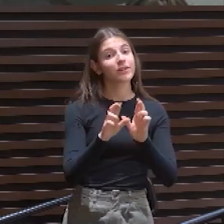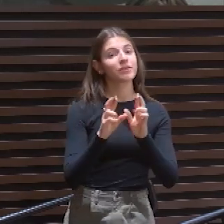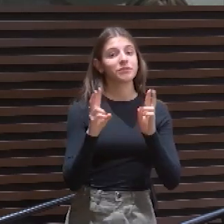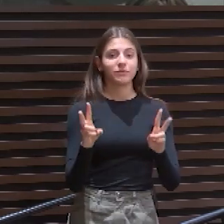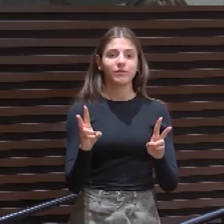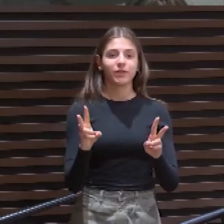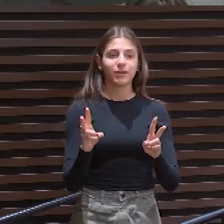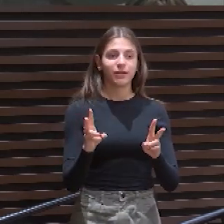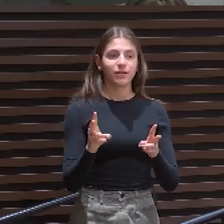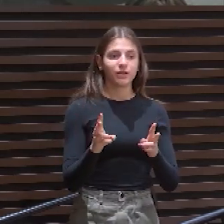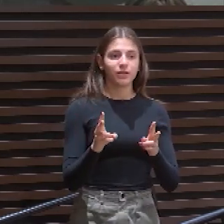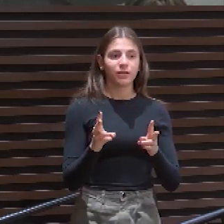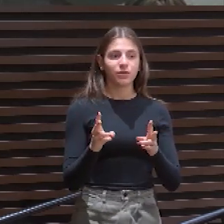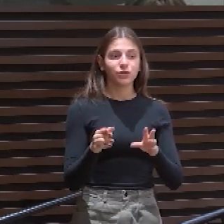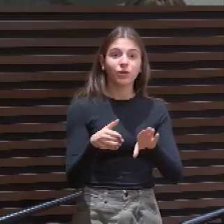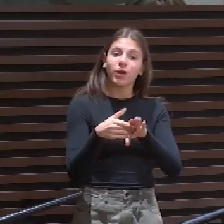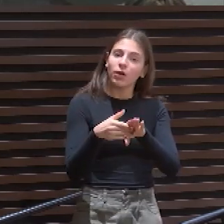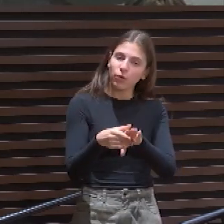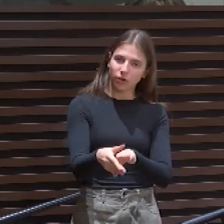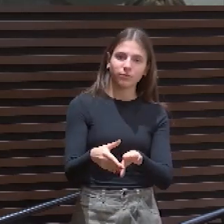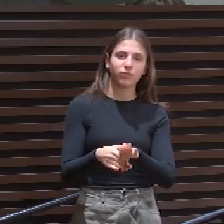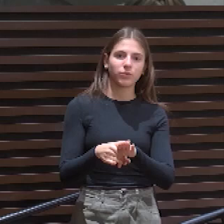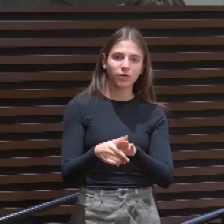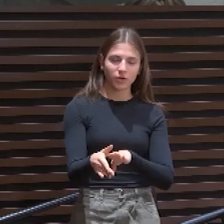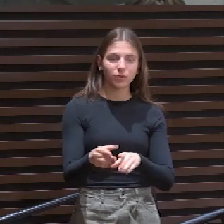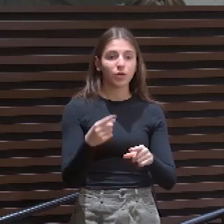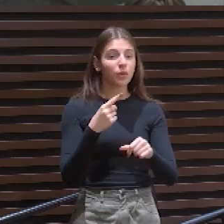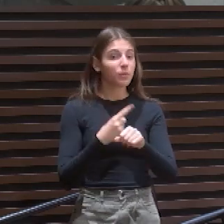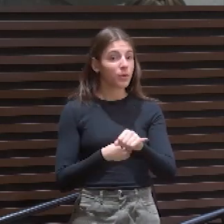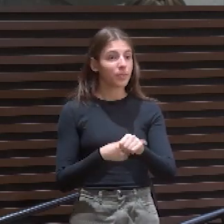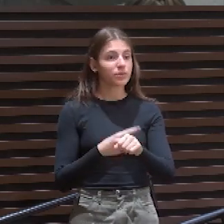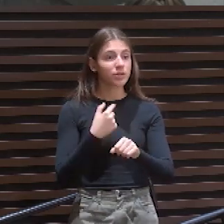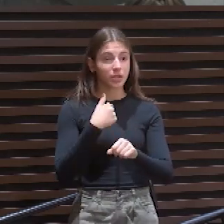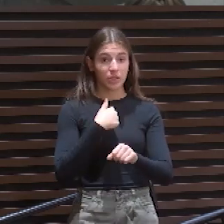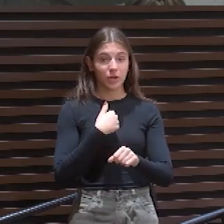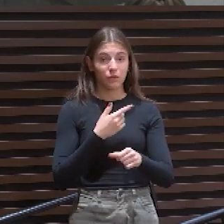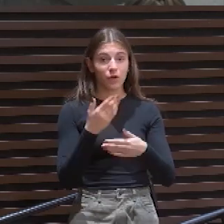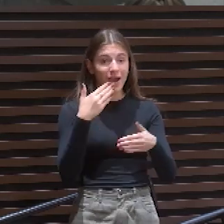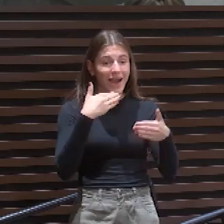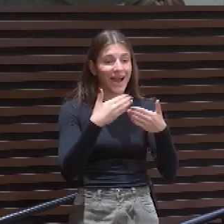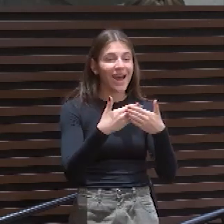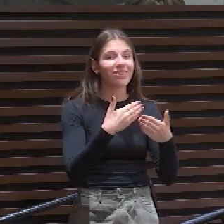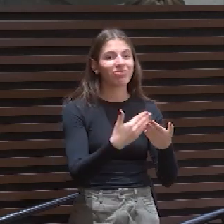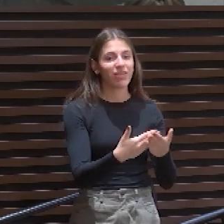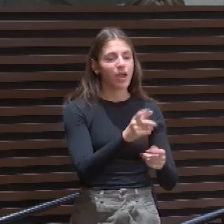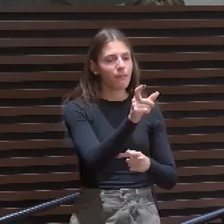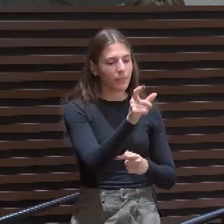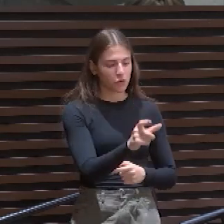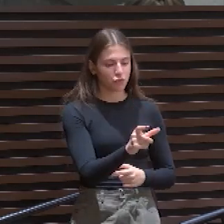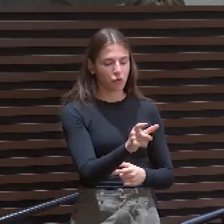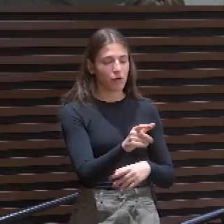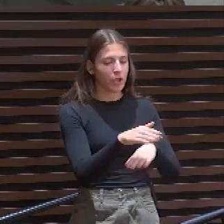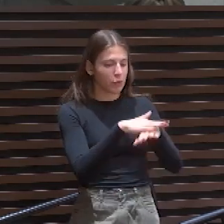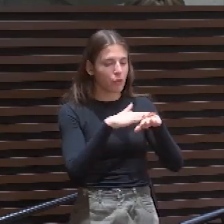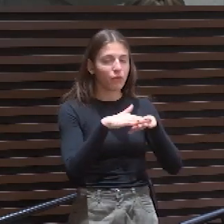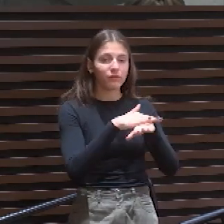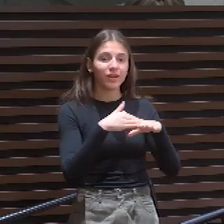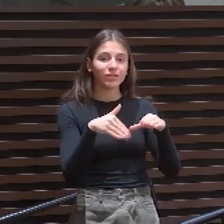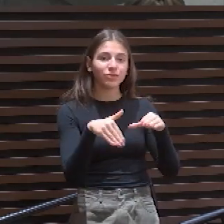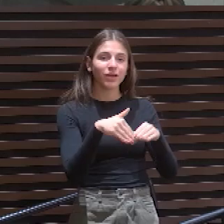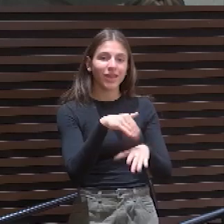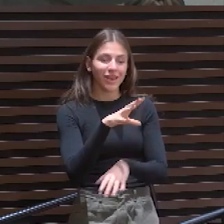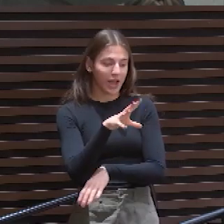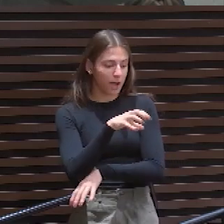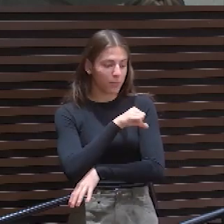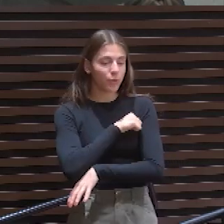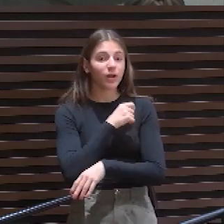Diferente da admoestação. Quando eu vou lá no irmão e converso em amor com ele. E falo